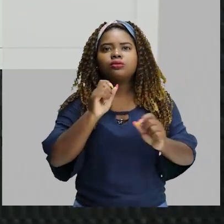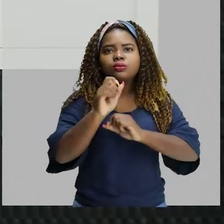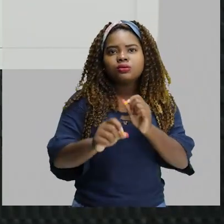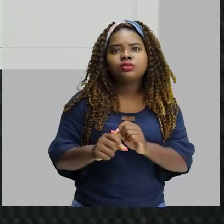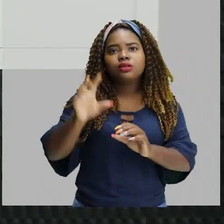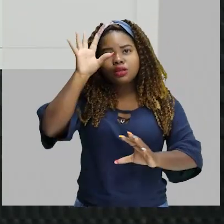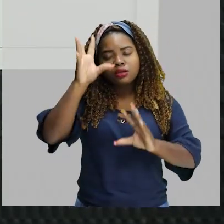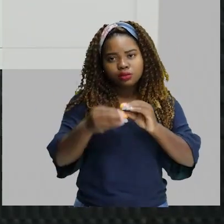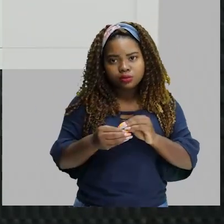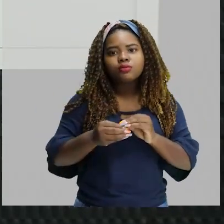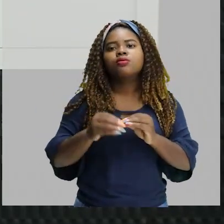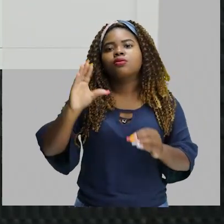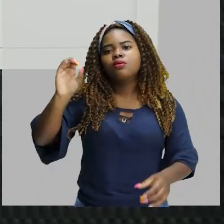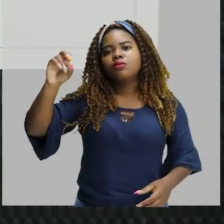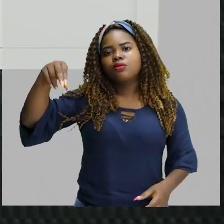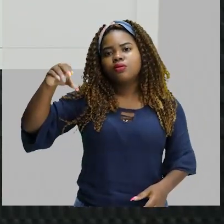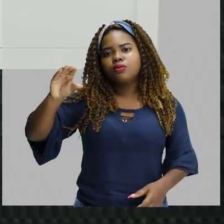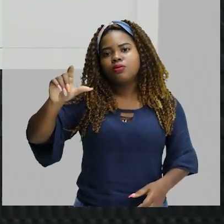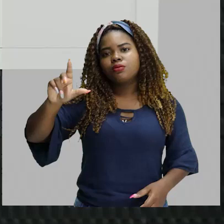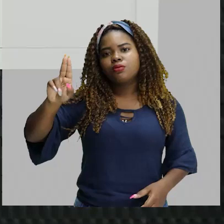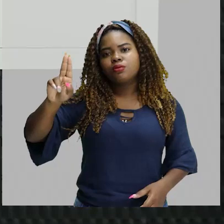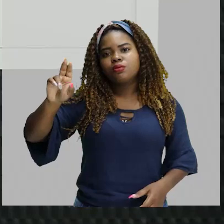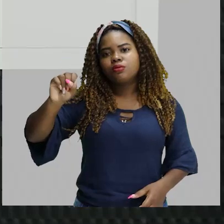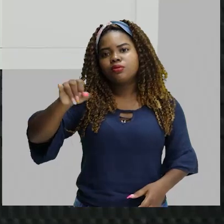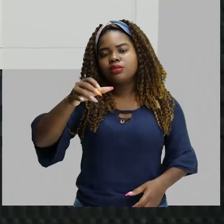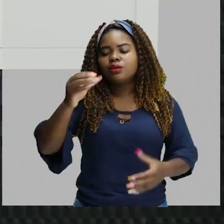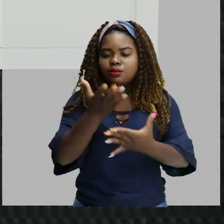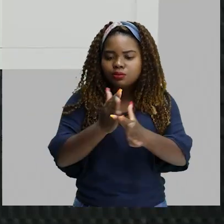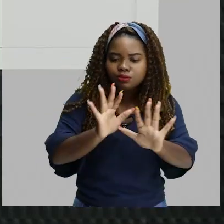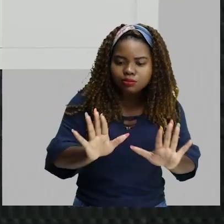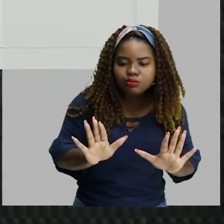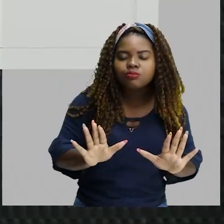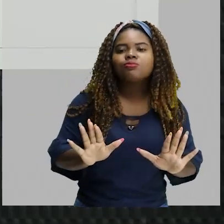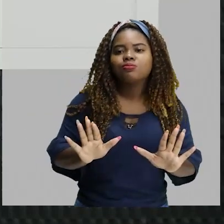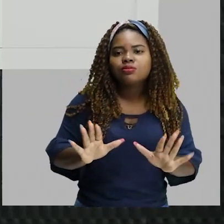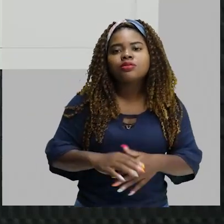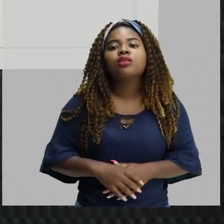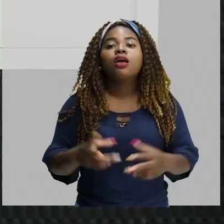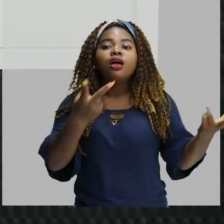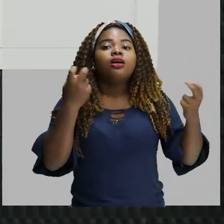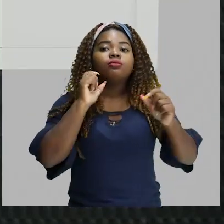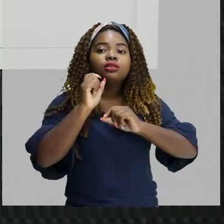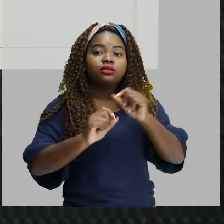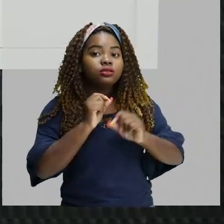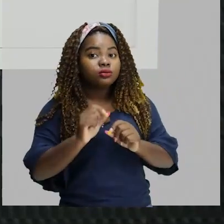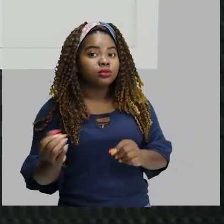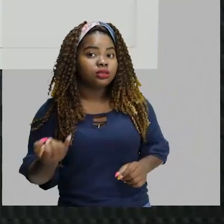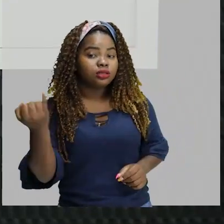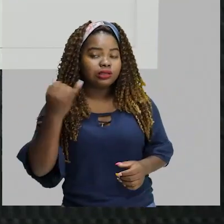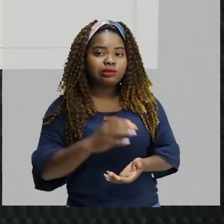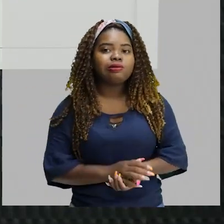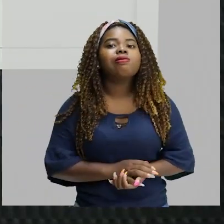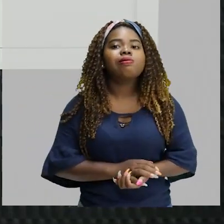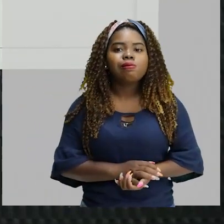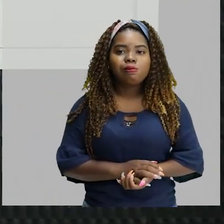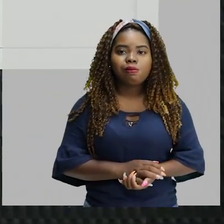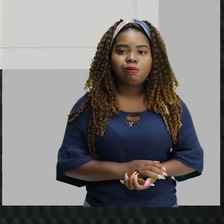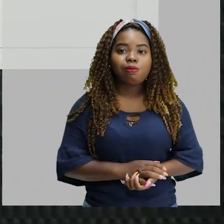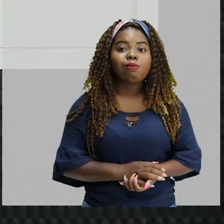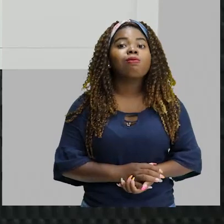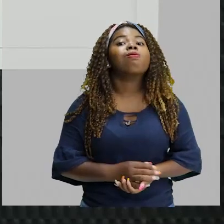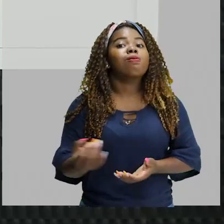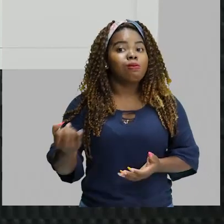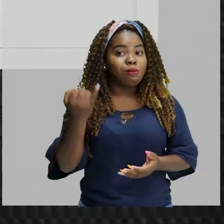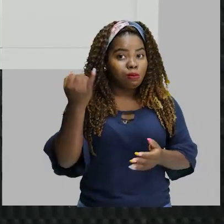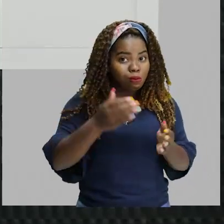uma conclusão. Ok? E aí percebam algo importante. Na lógica, agora olha uma dica